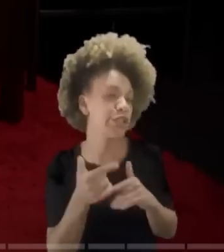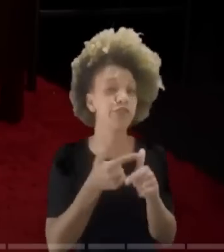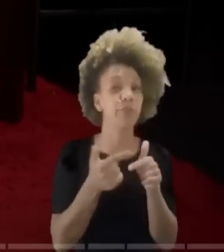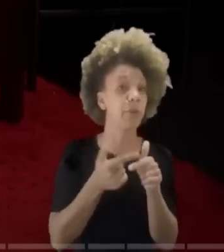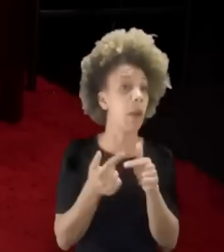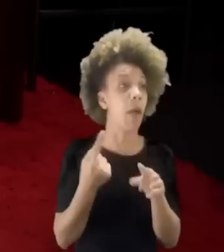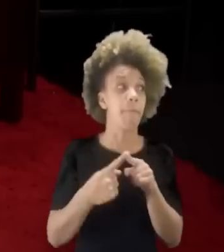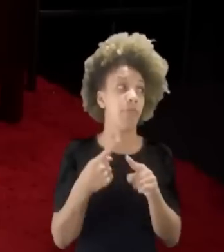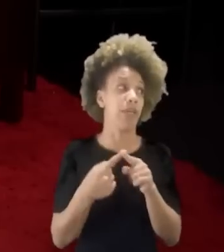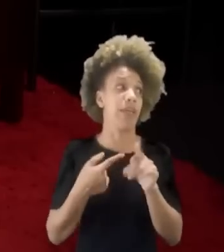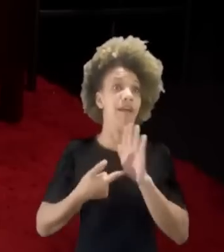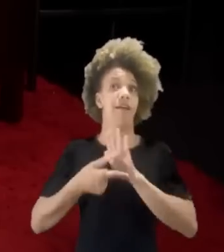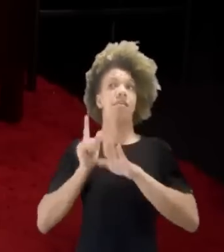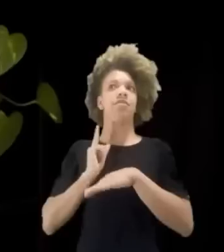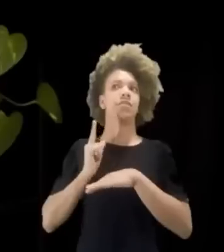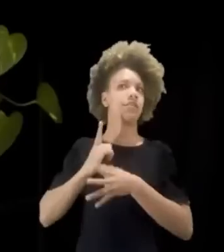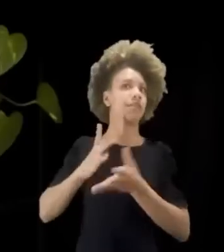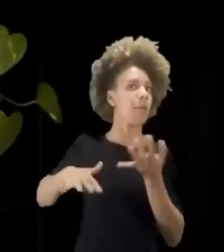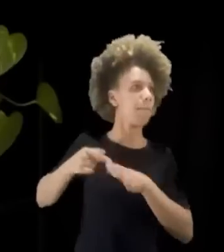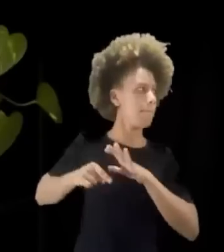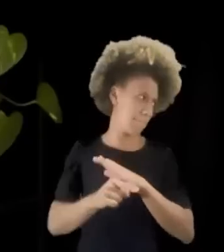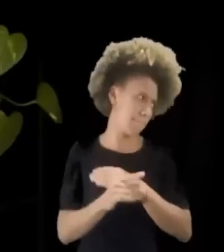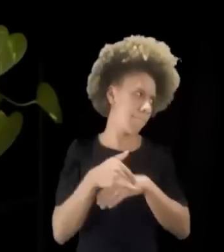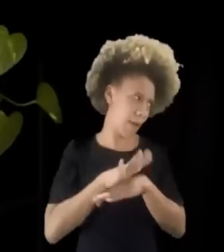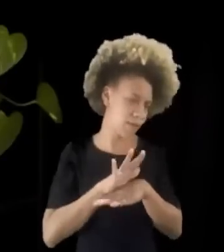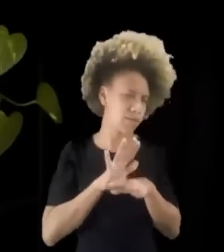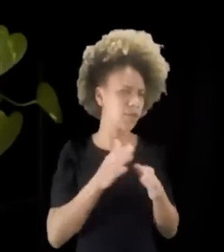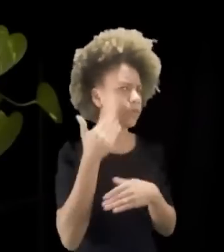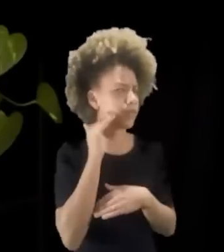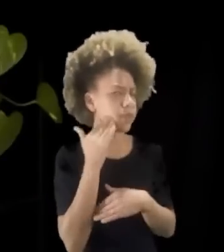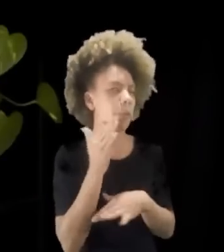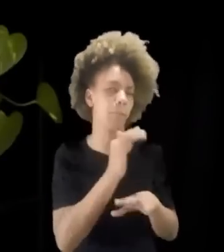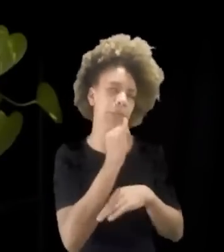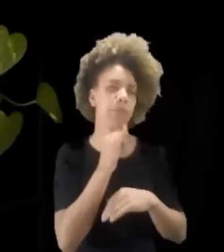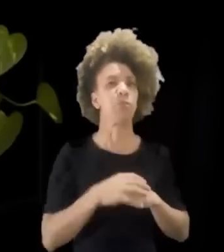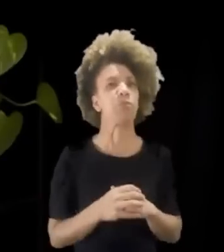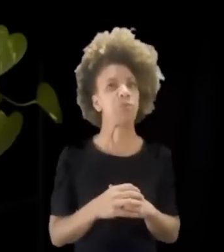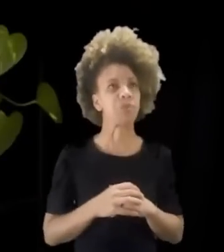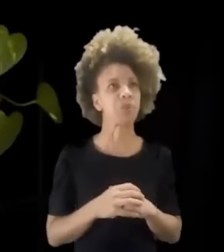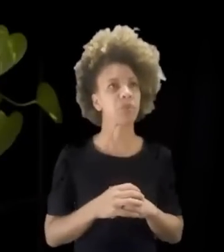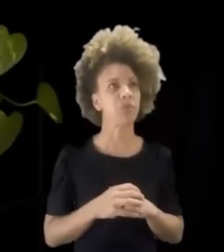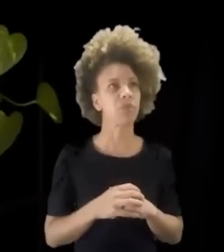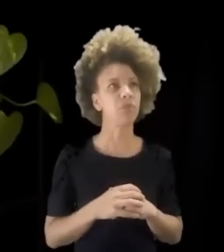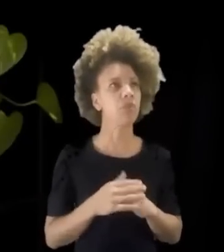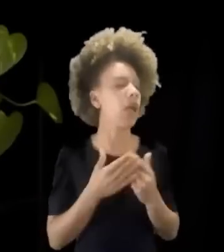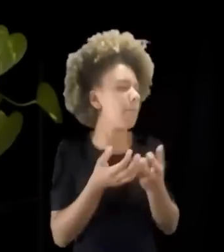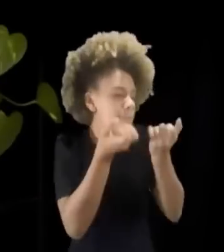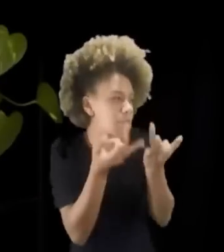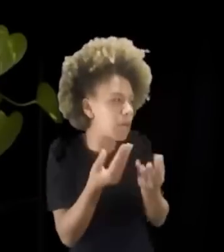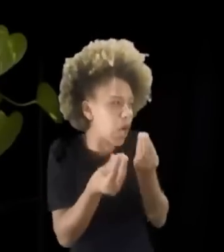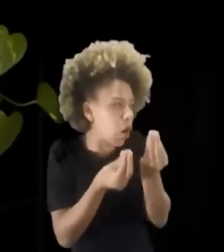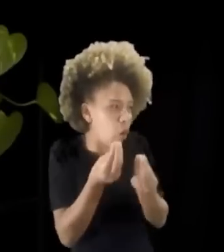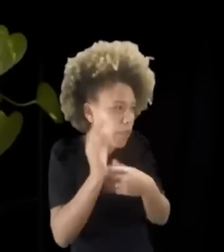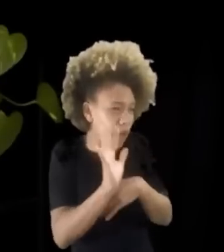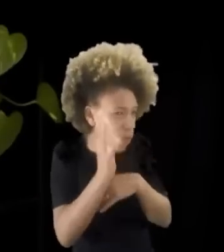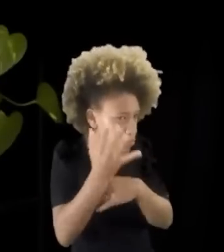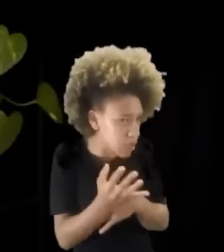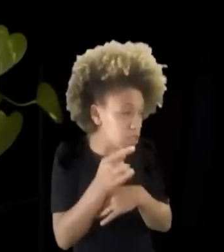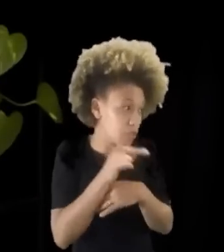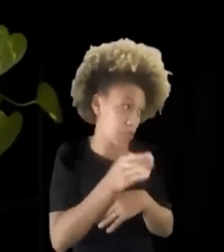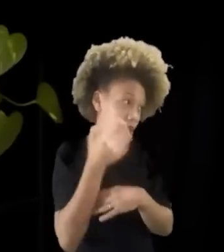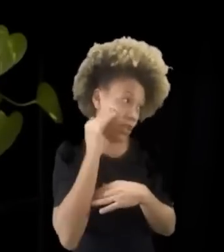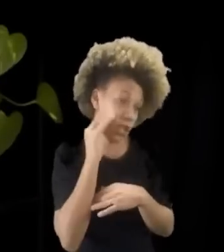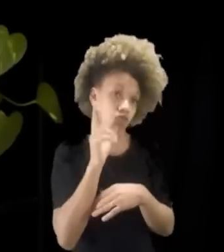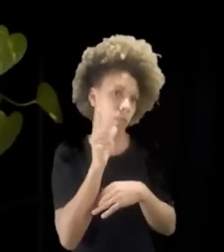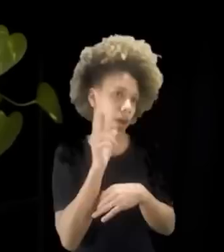porque tem um problema muito muito mais profundo e aí eu queria te entender o seguinte vamos lá me explica como é que funciona você que deve